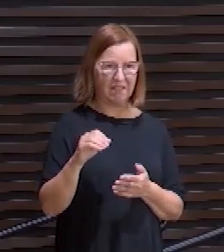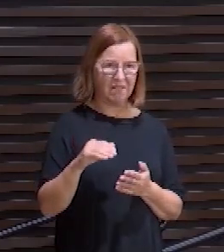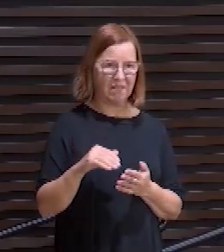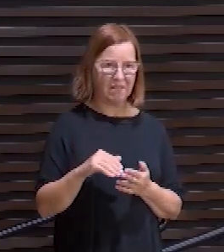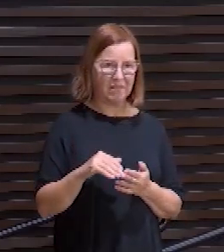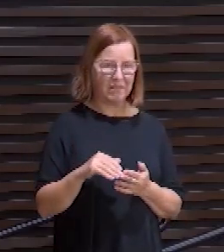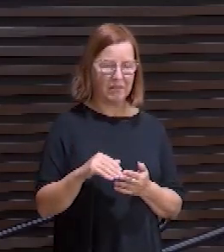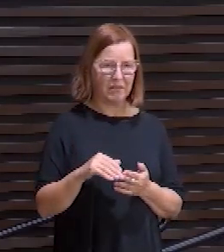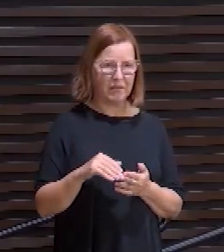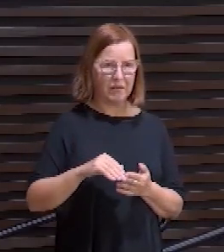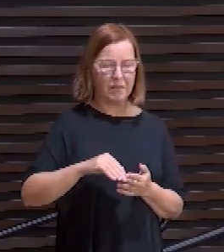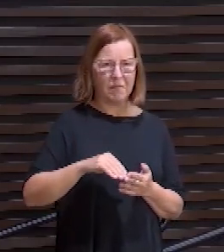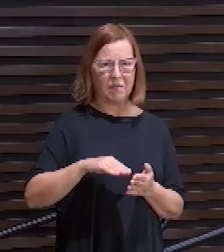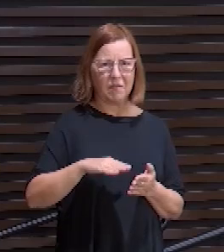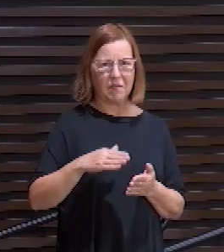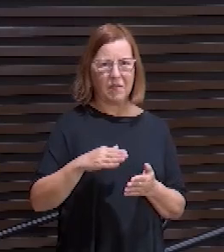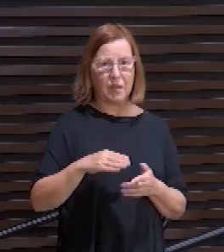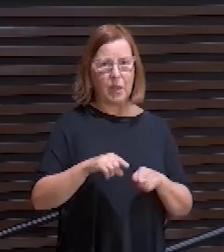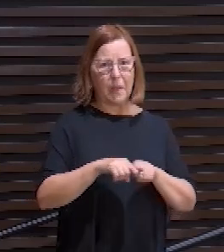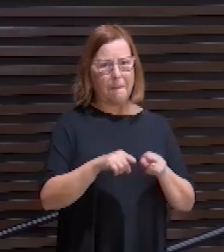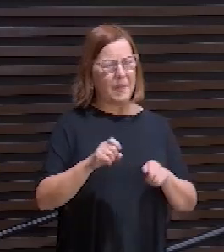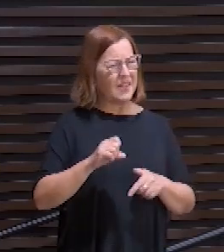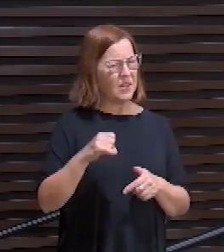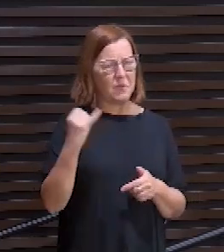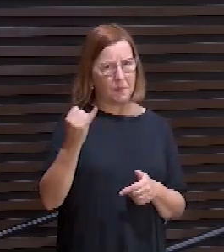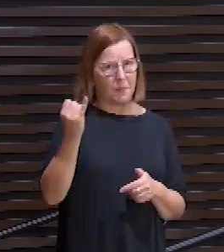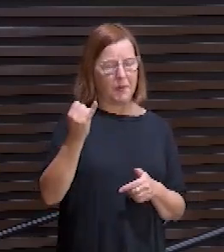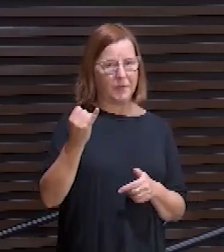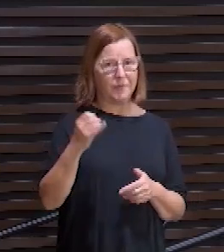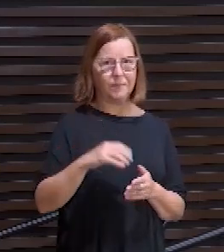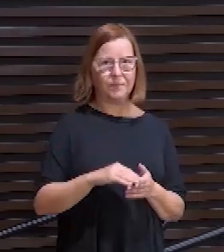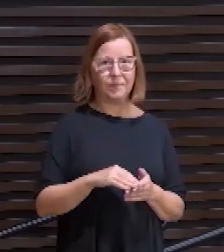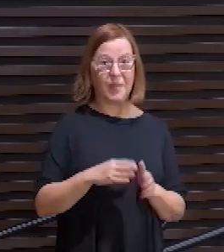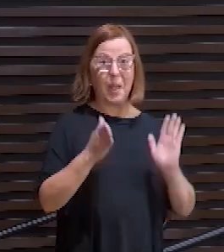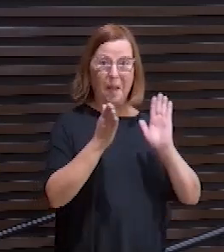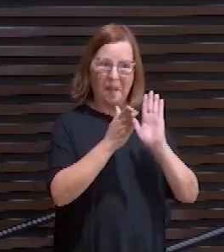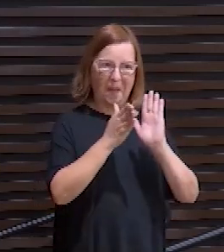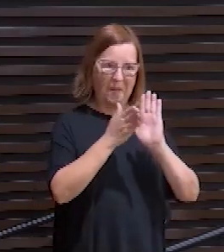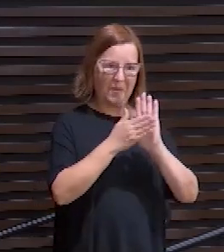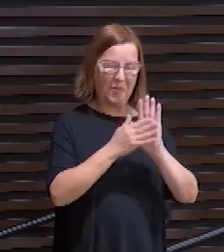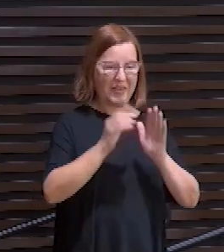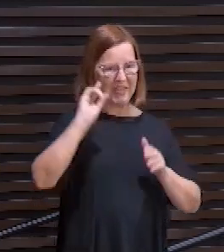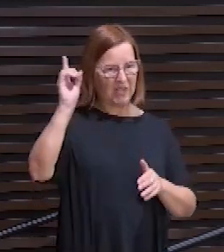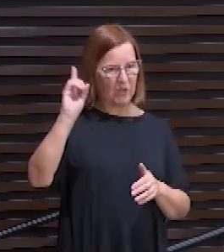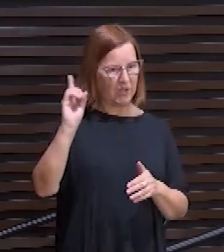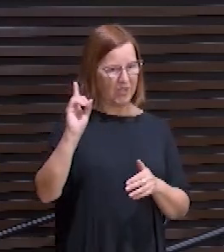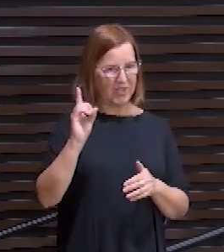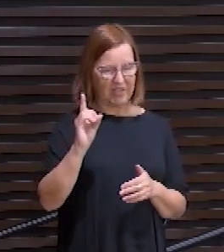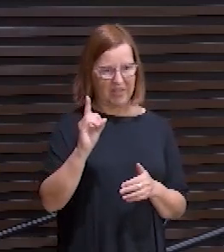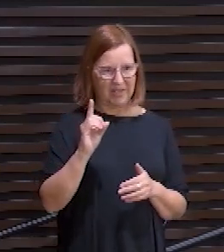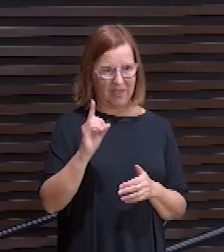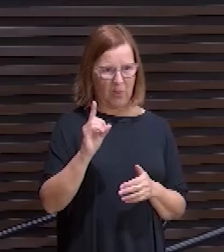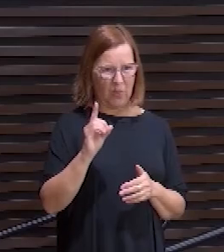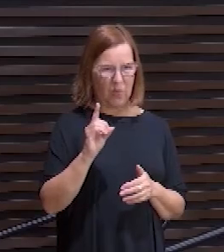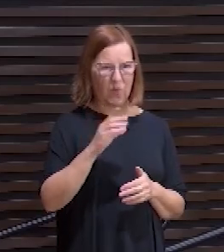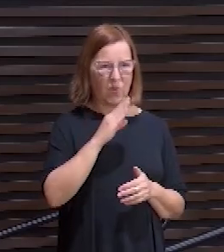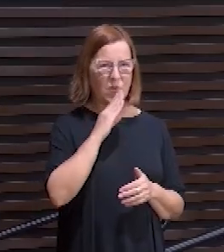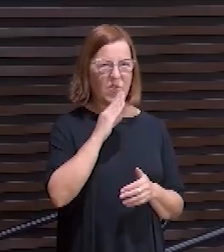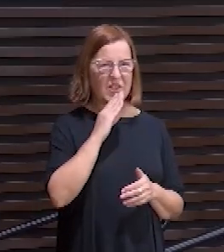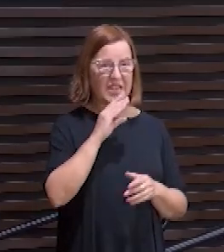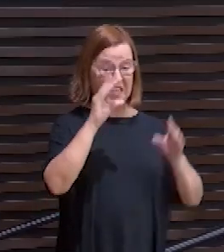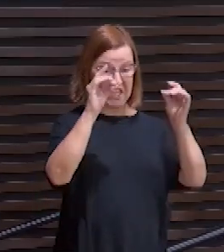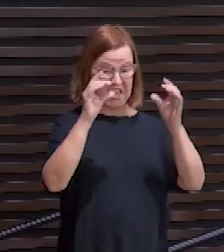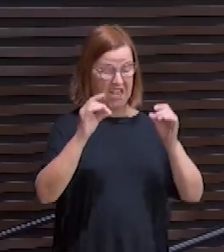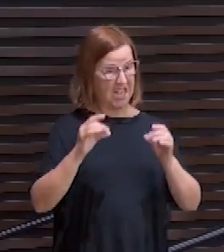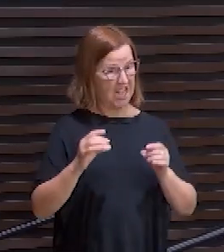é a verdade? Não importa para nós, meus irmãos. O propósito de Deus não é que nós conheçamos em detalhes as